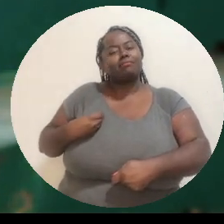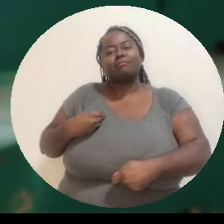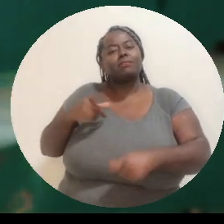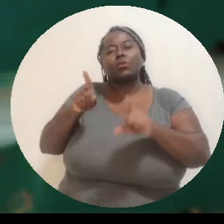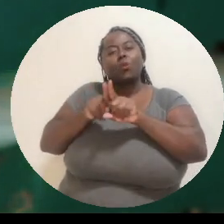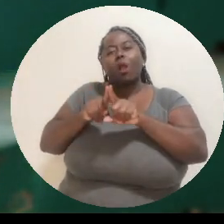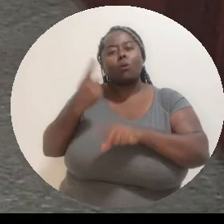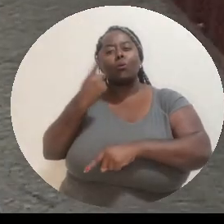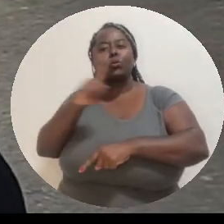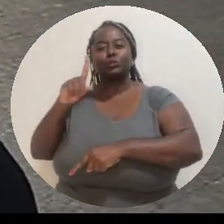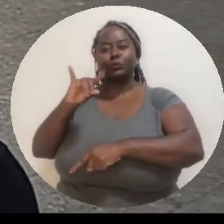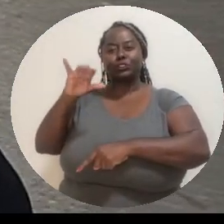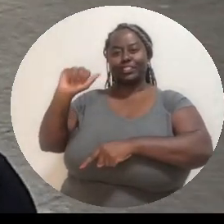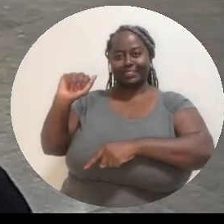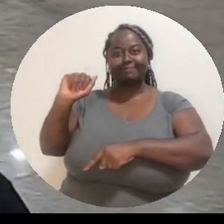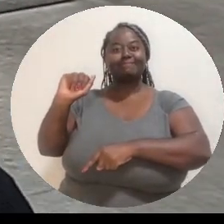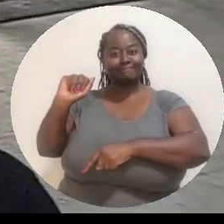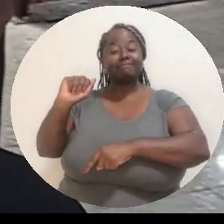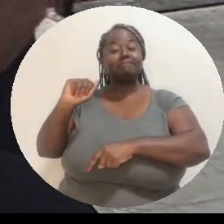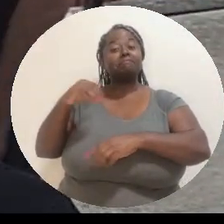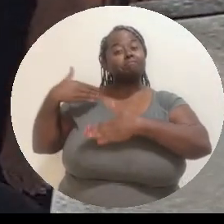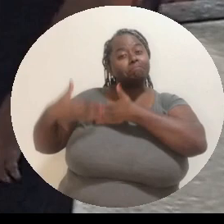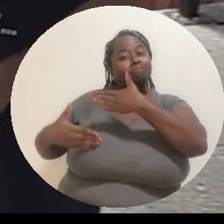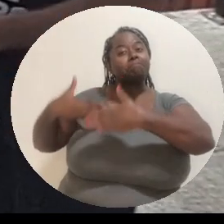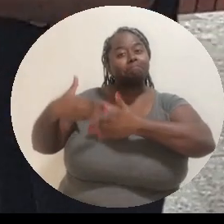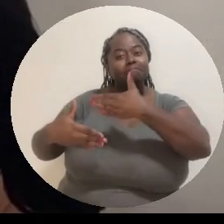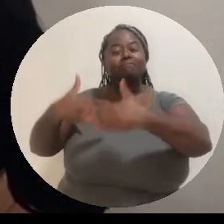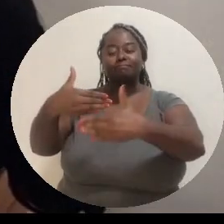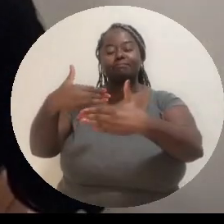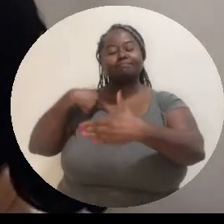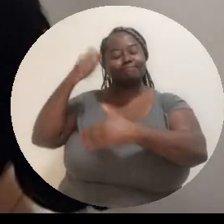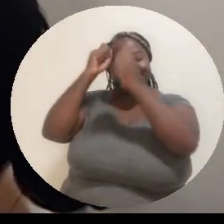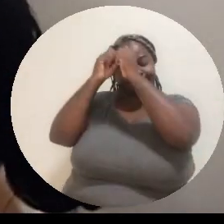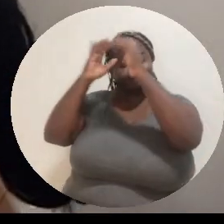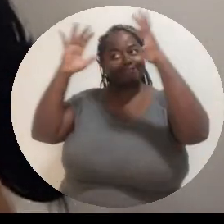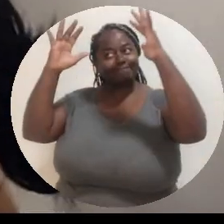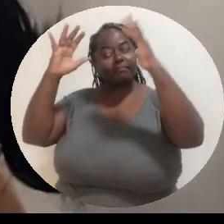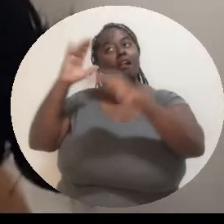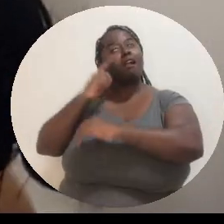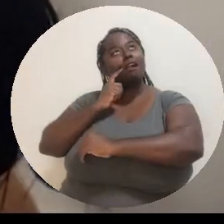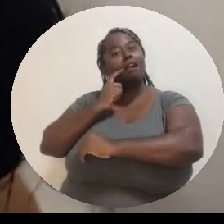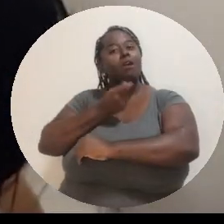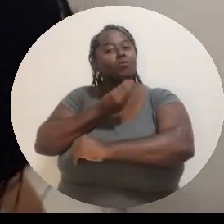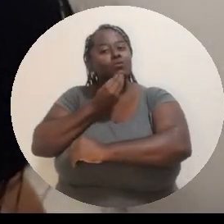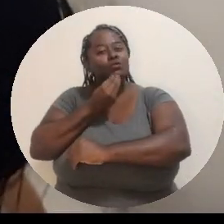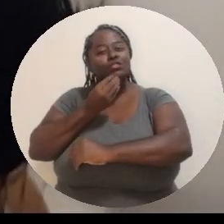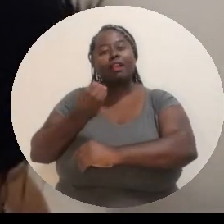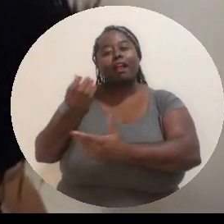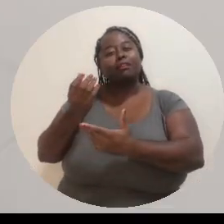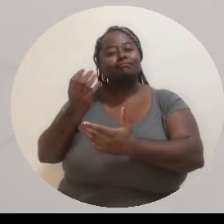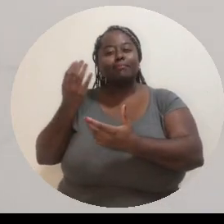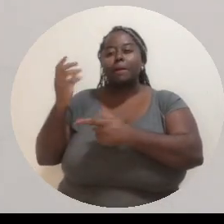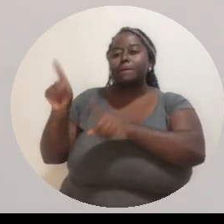da nossa vida? Durante o processo veio aquele insight, tipo, por que não tentar colocar a